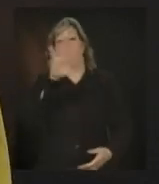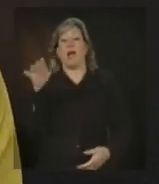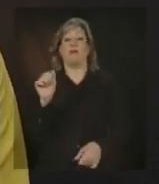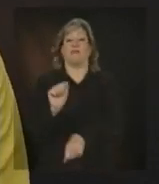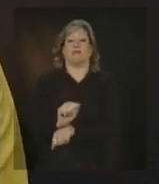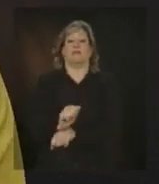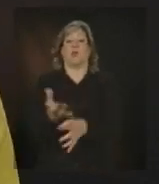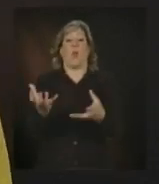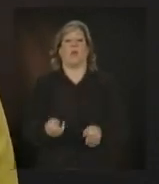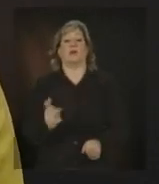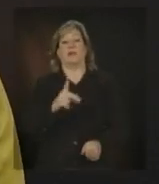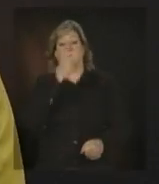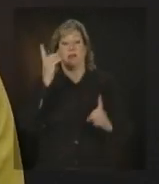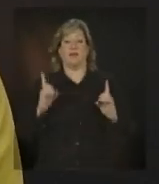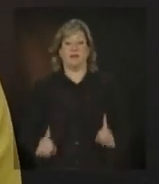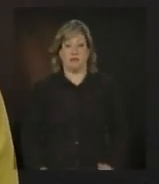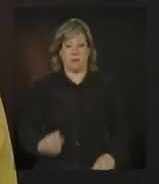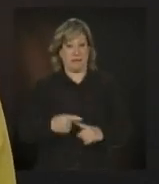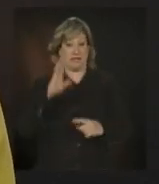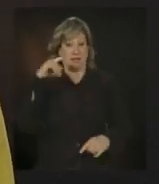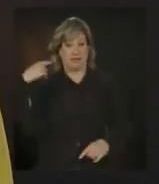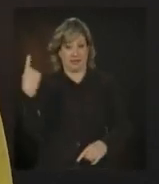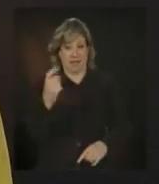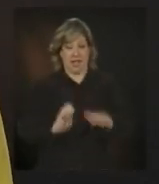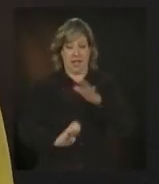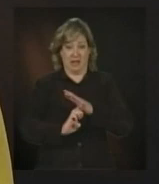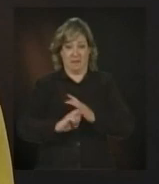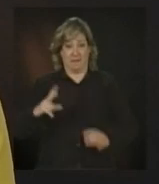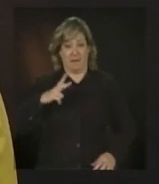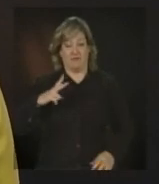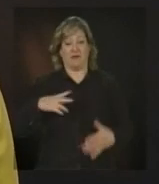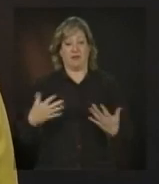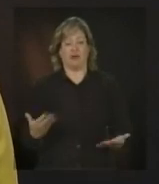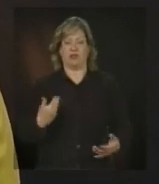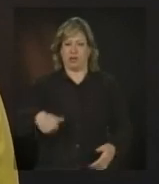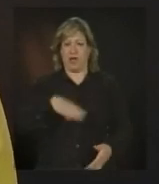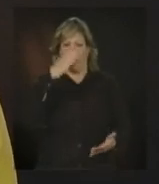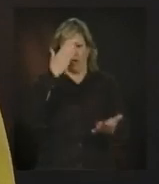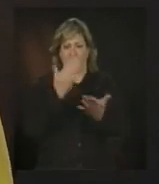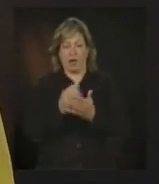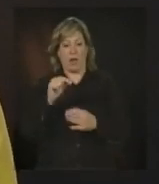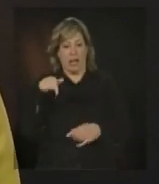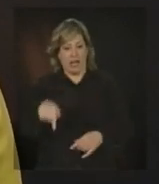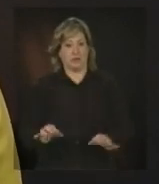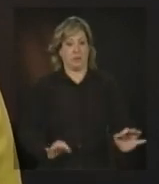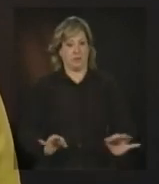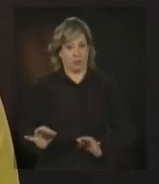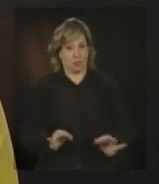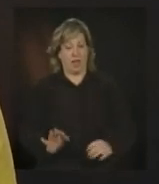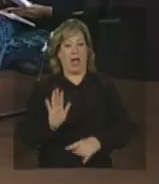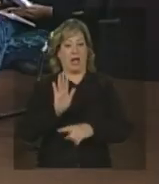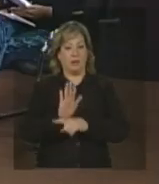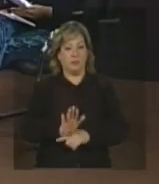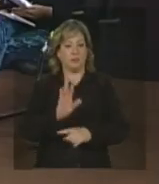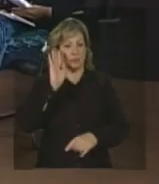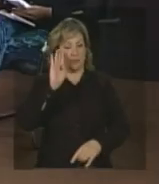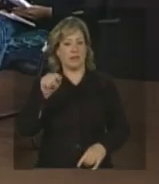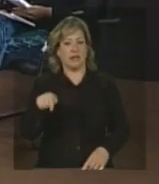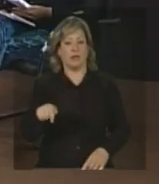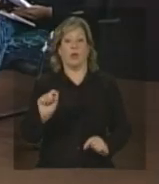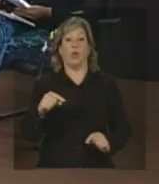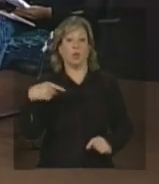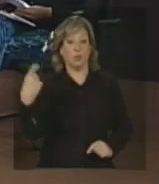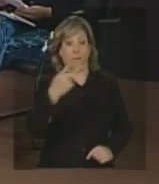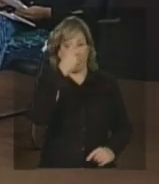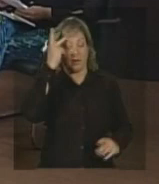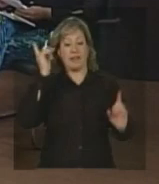pessoas para trabalhar, somente nas empresas privadas. E a gente acredita que com o plano... O plano investe em vai ter investimento